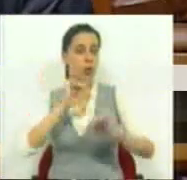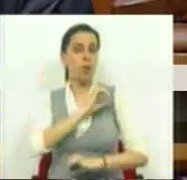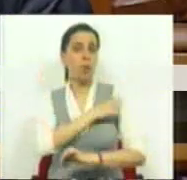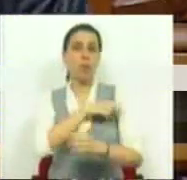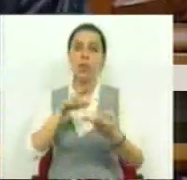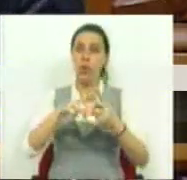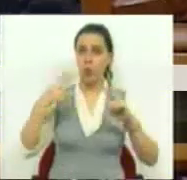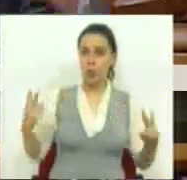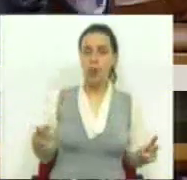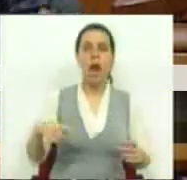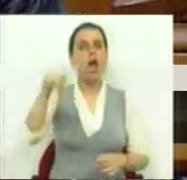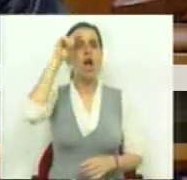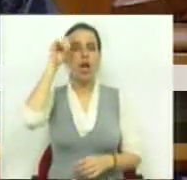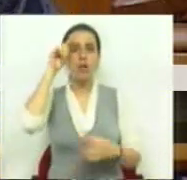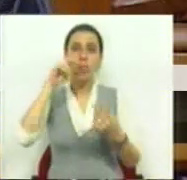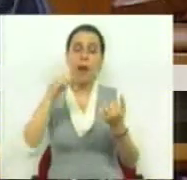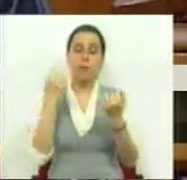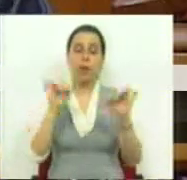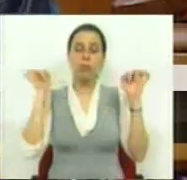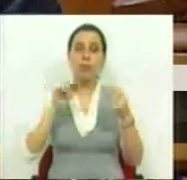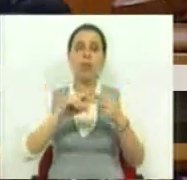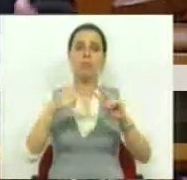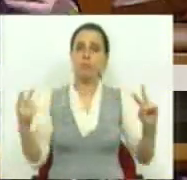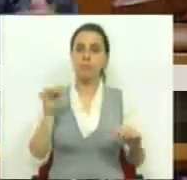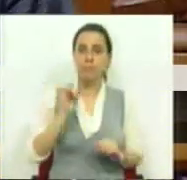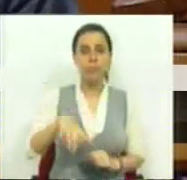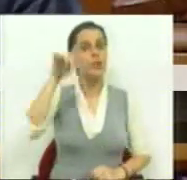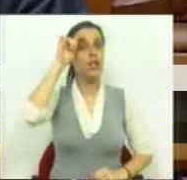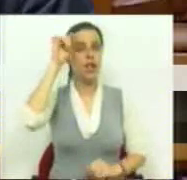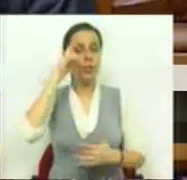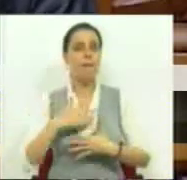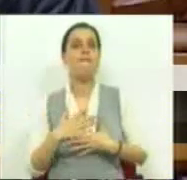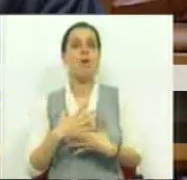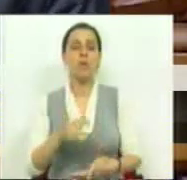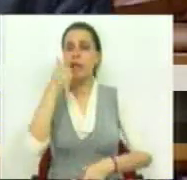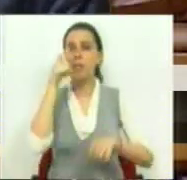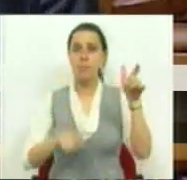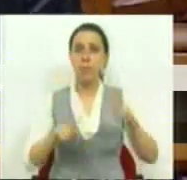poder local, de respeito pela autonomia do poder local, de respeito pela vontade das